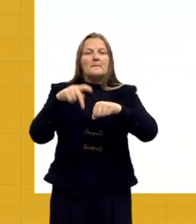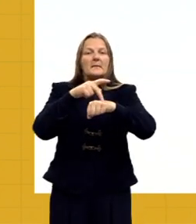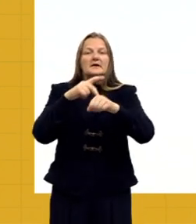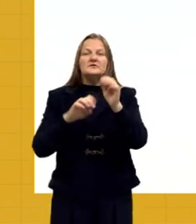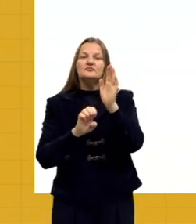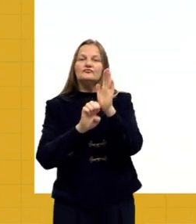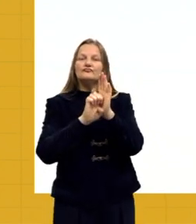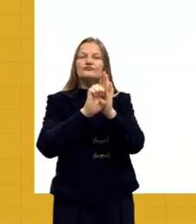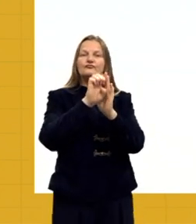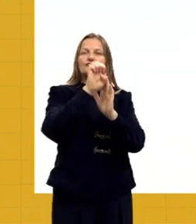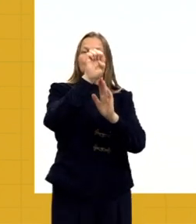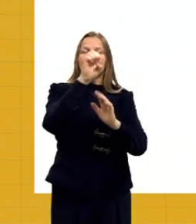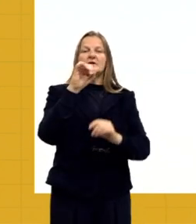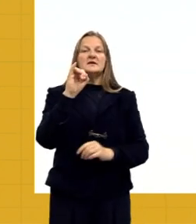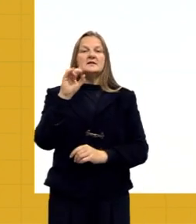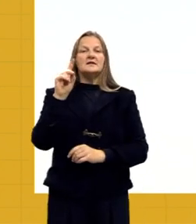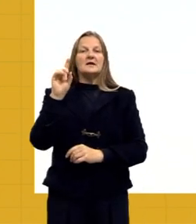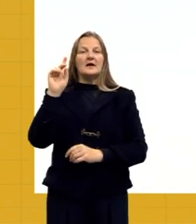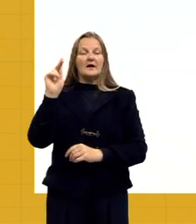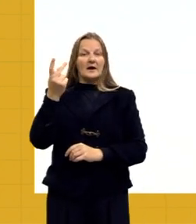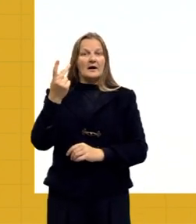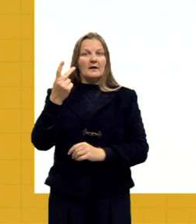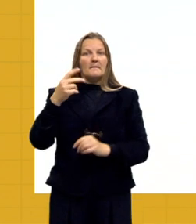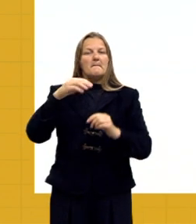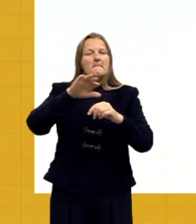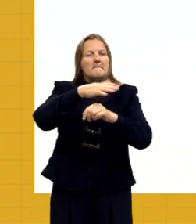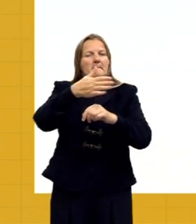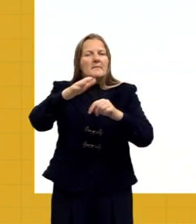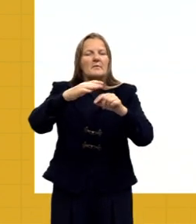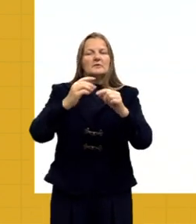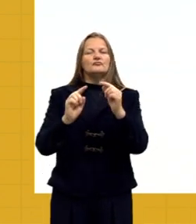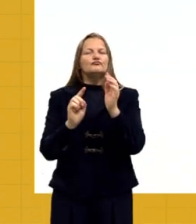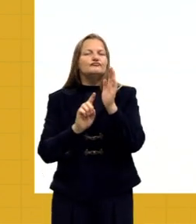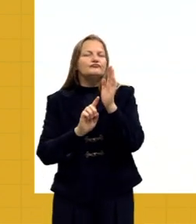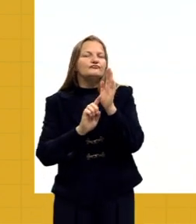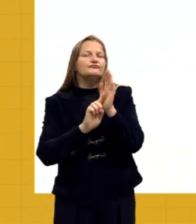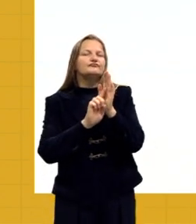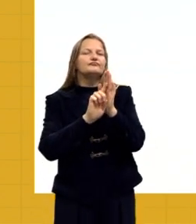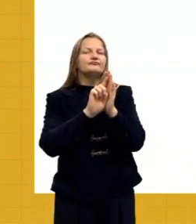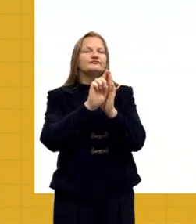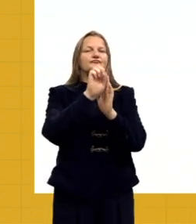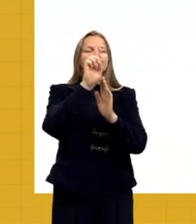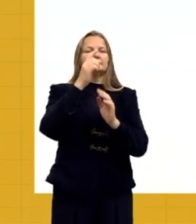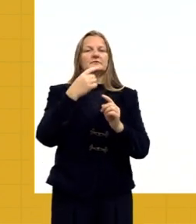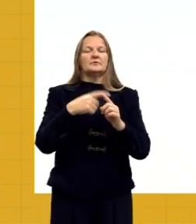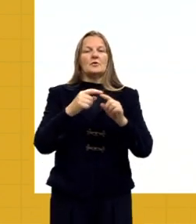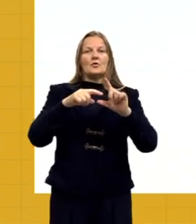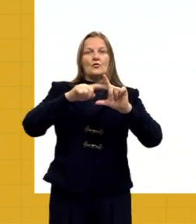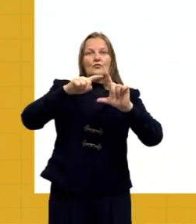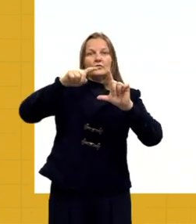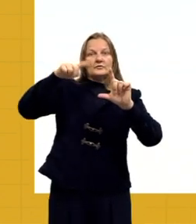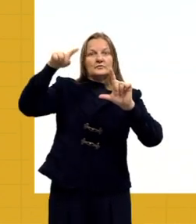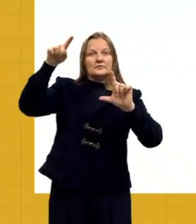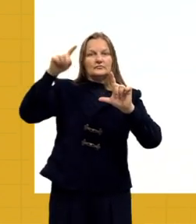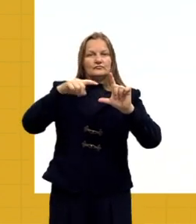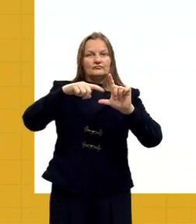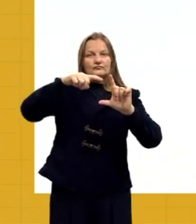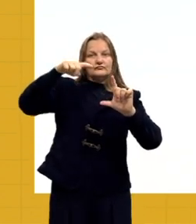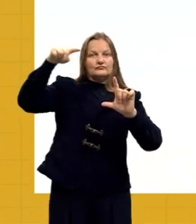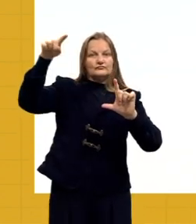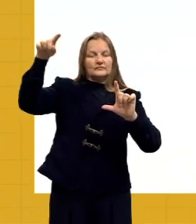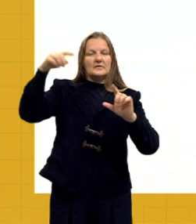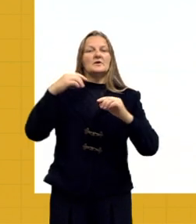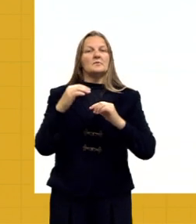que tem o IDH médio para alto então eles vão conseguir ter um crescimento econômico né dentro dessas questões